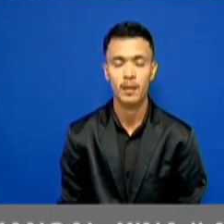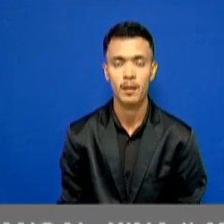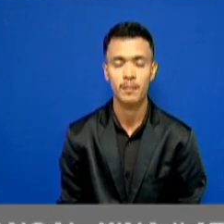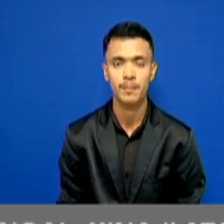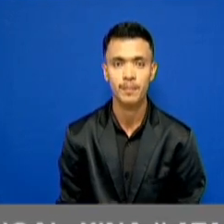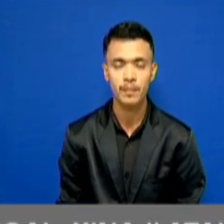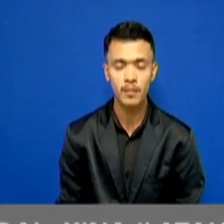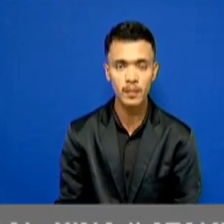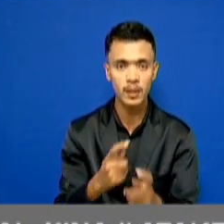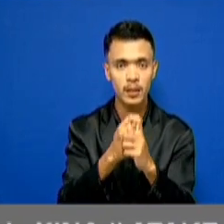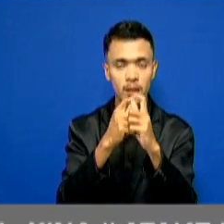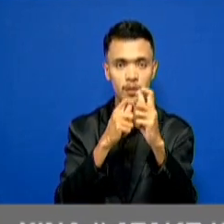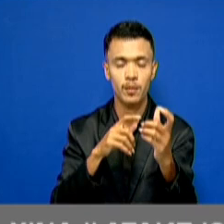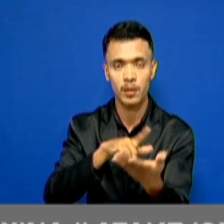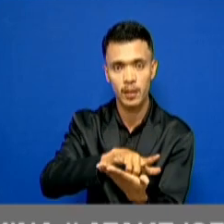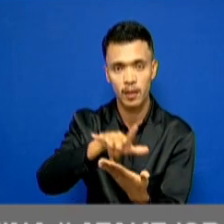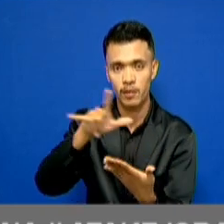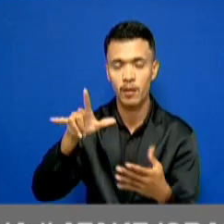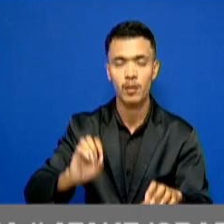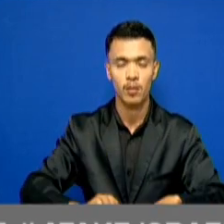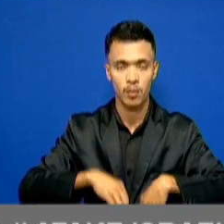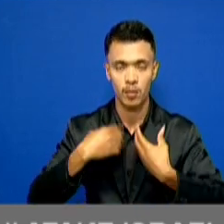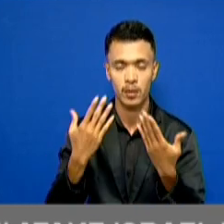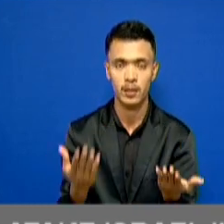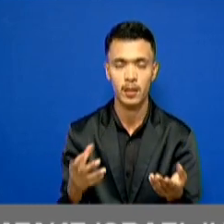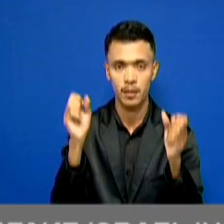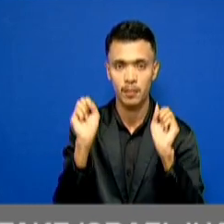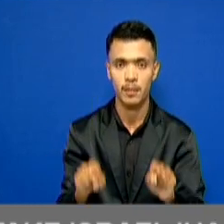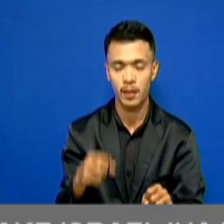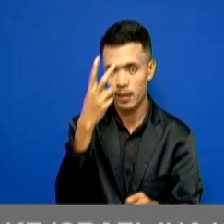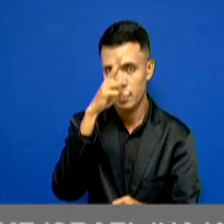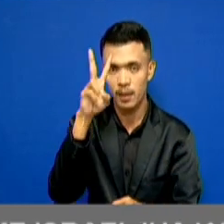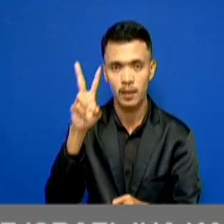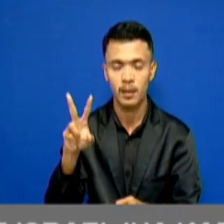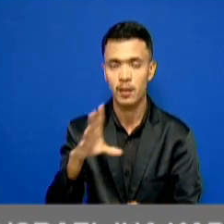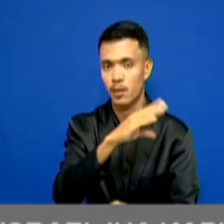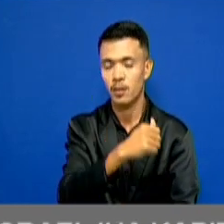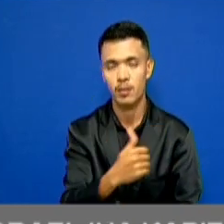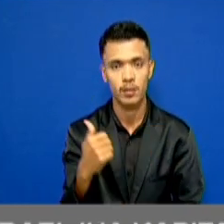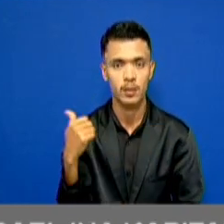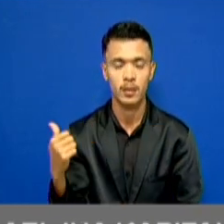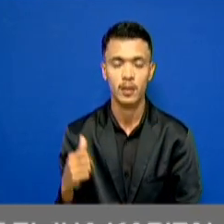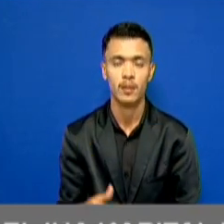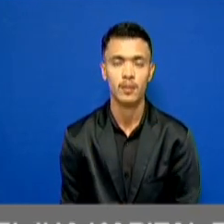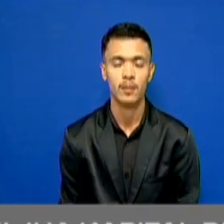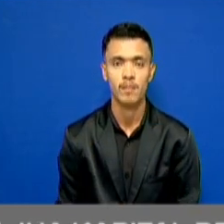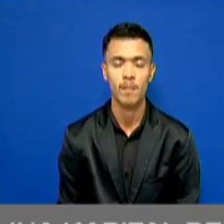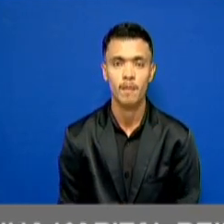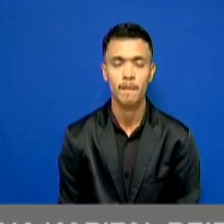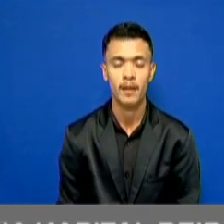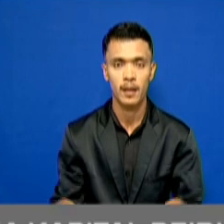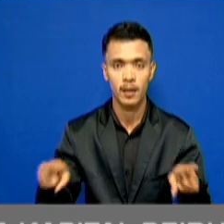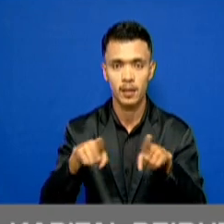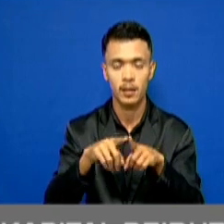avionian, transporte, liu-liu avionian, o insa maka ita belhare dene. I selu-selu kanesan siran be maka hotel na